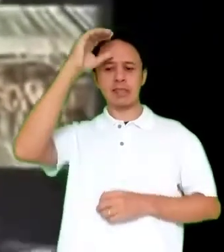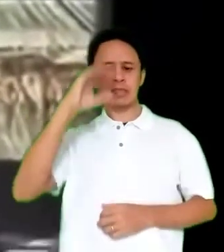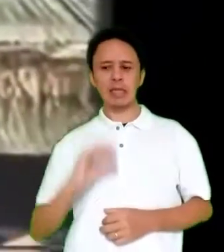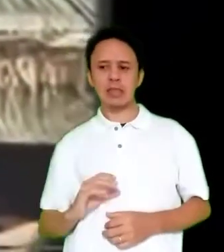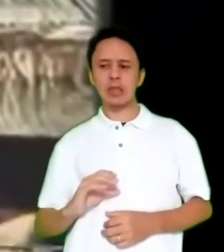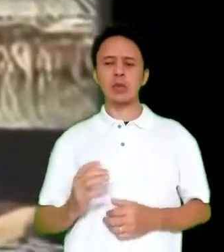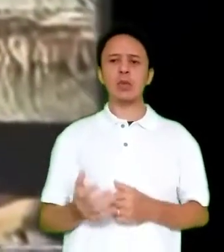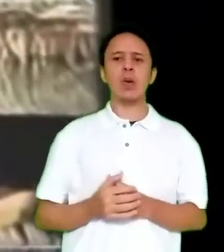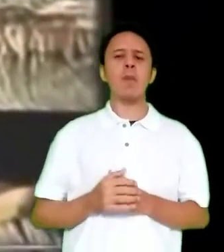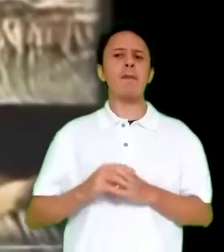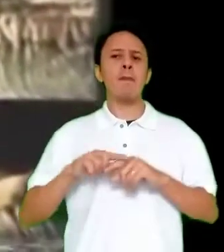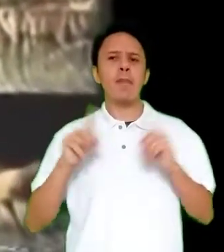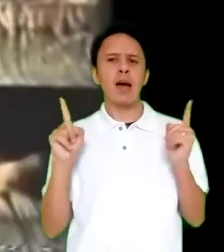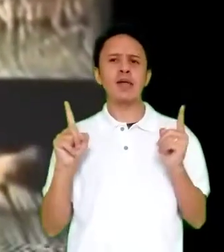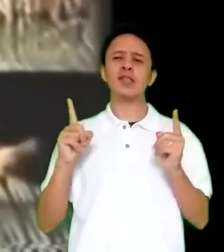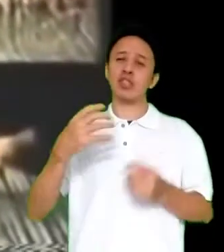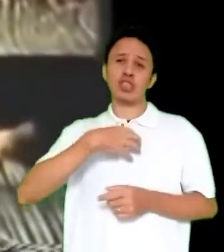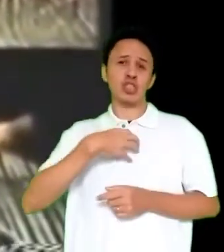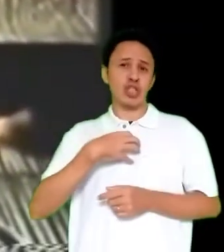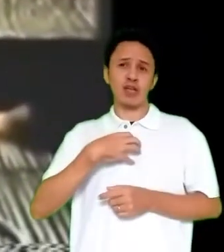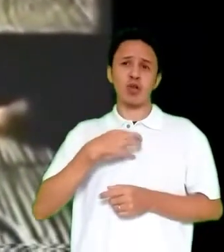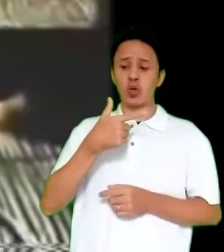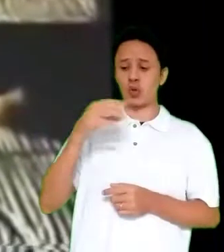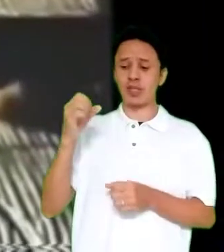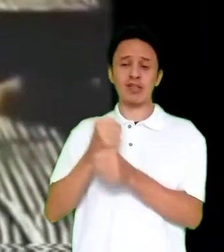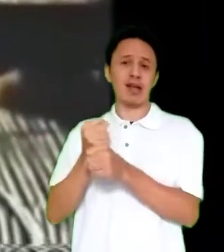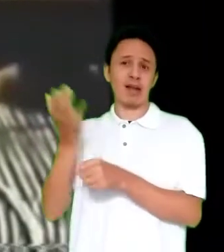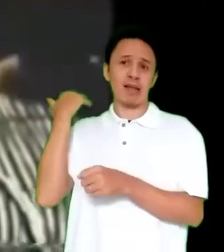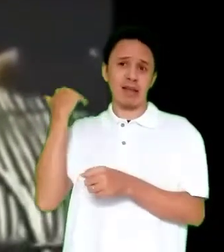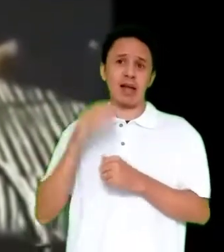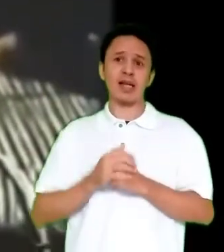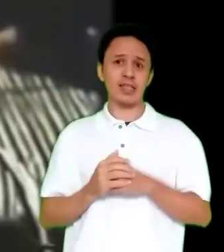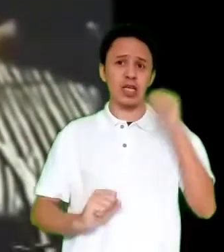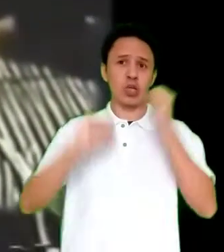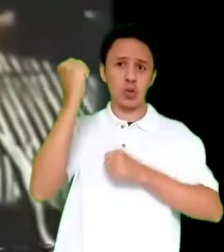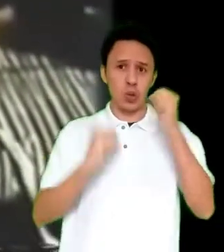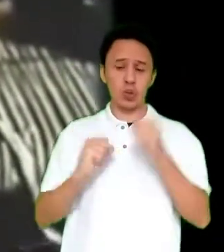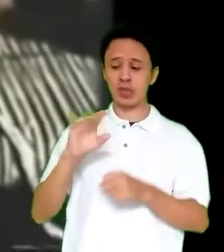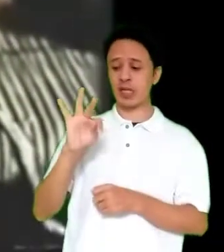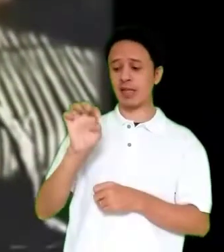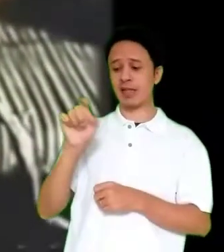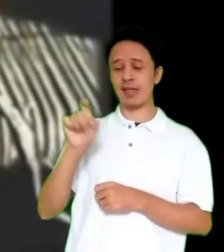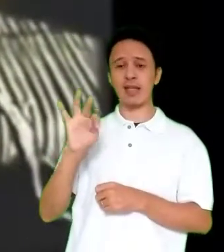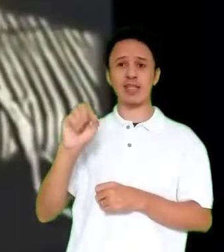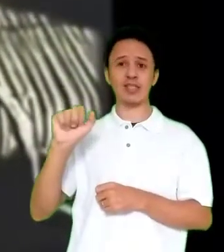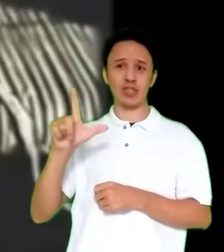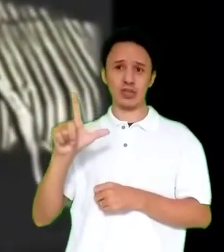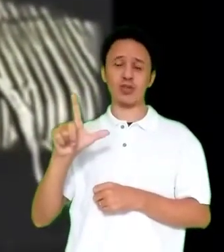Tais eram as condições na indústria têxtil inglesa há 200 anos, apresentadas neste filme de forma concisa.